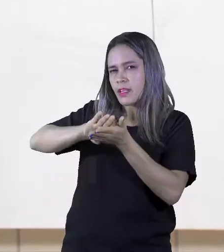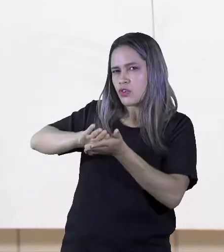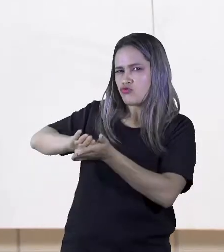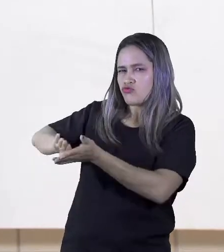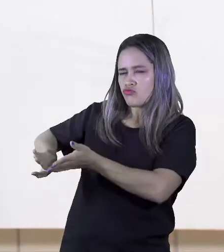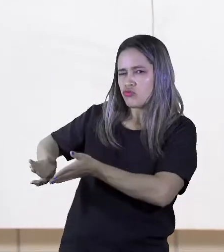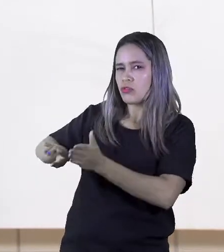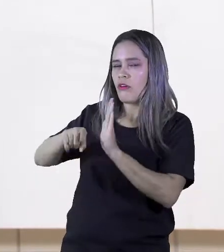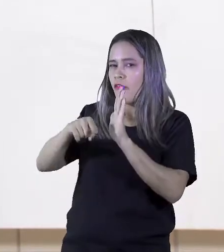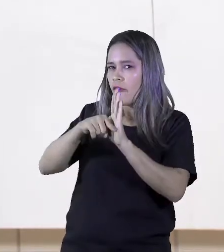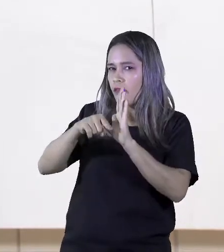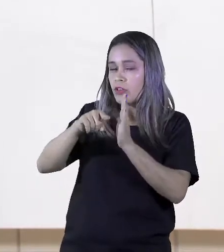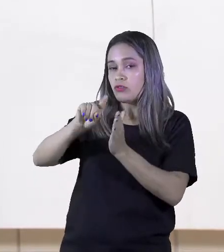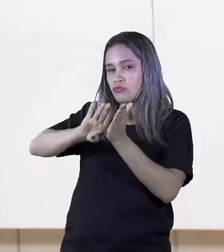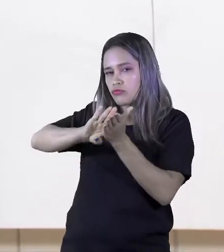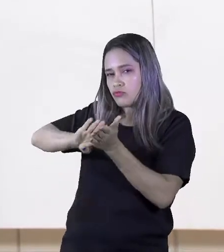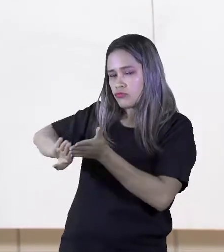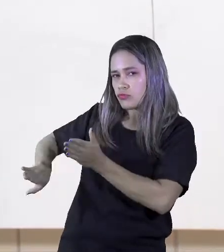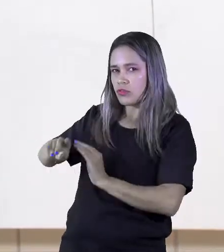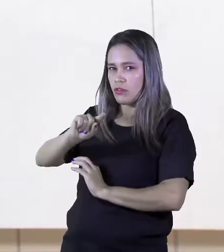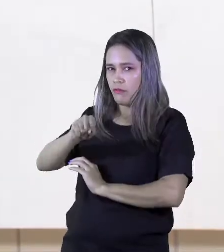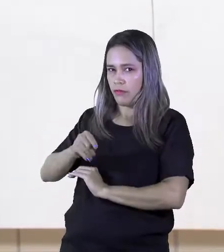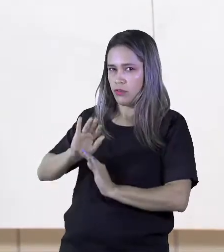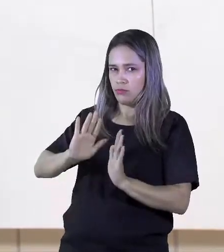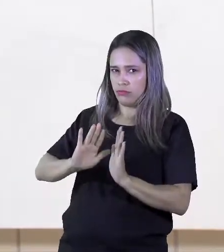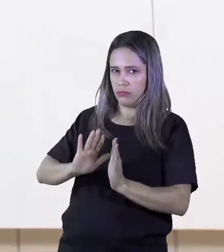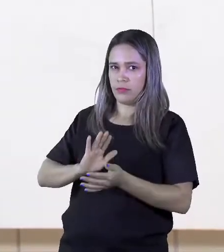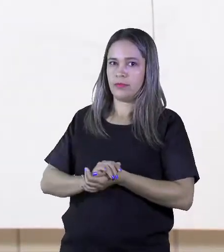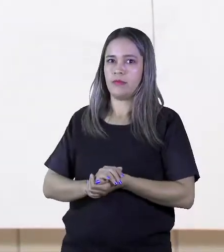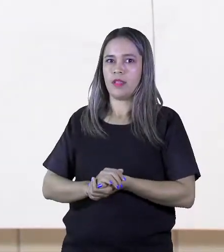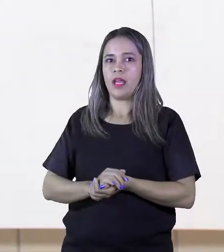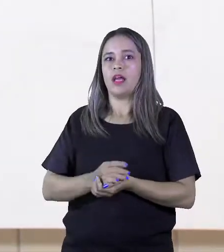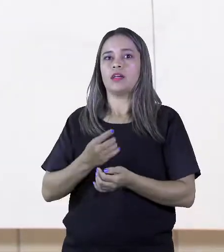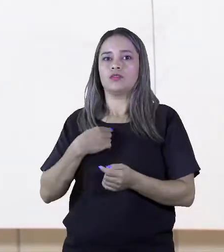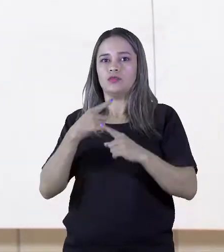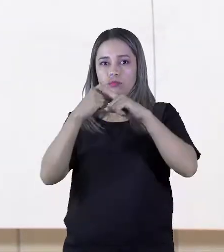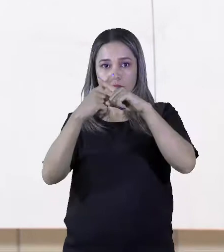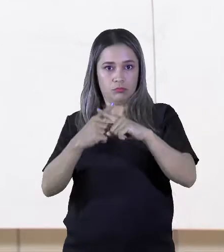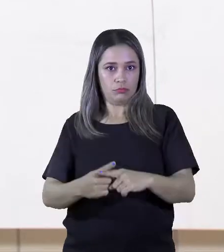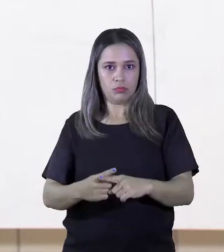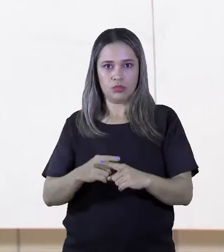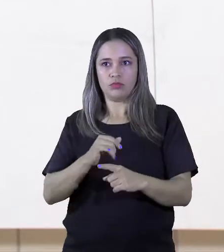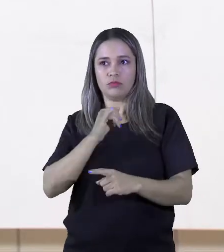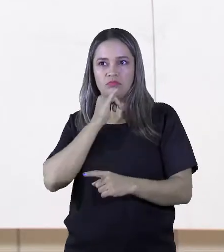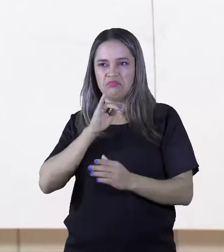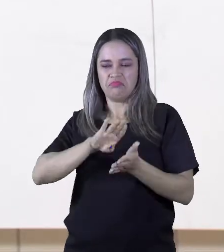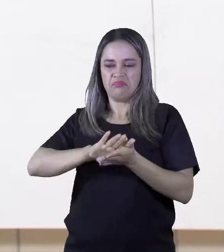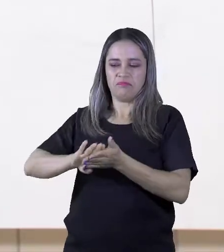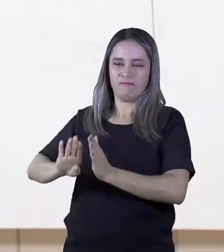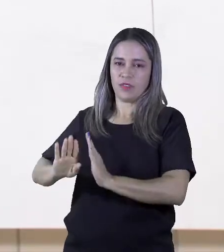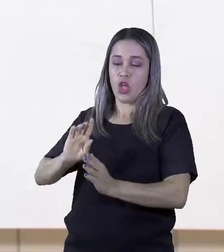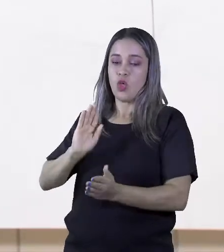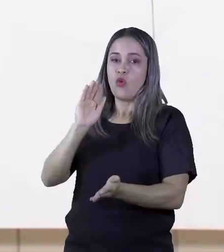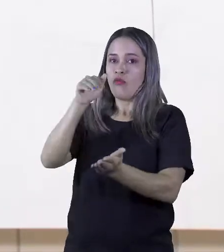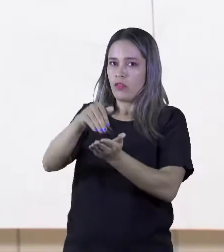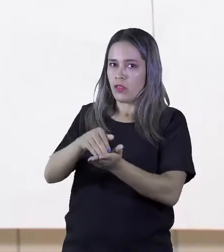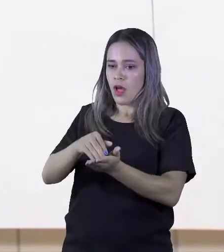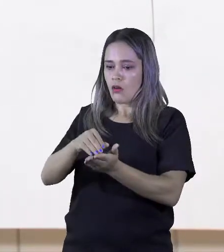nossa vírgula. A gente multiplica como se a gente não tivesse ela e no final a gente define onde que ela vai ficar,